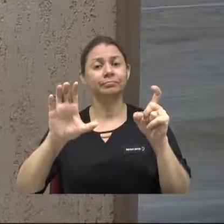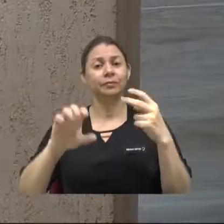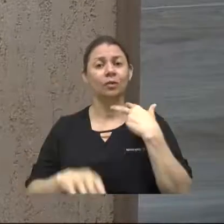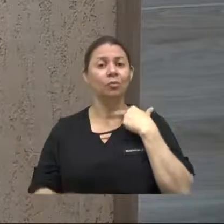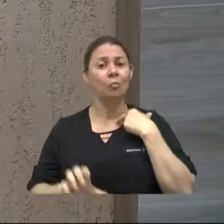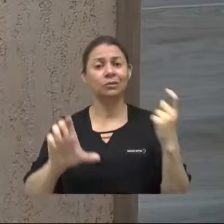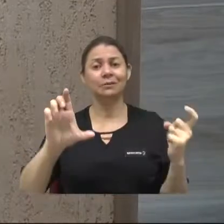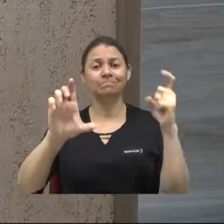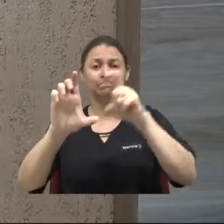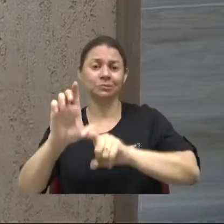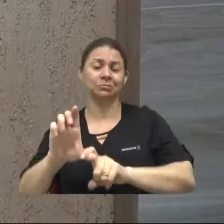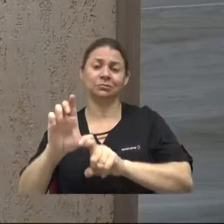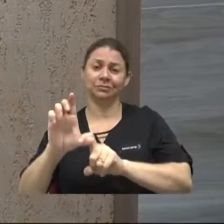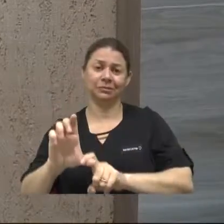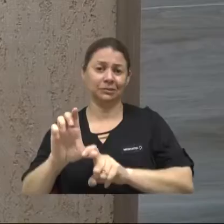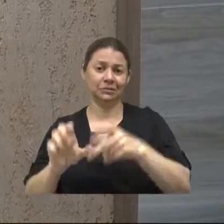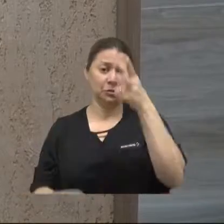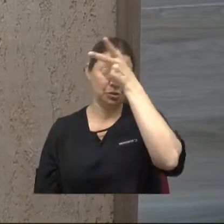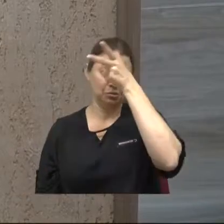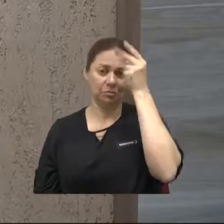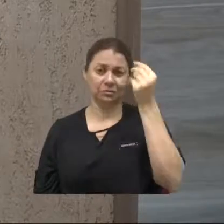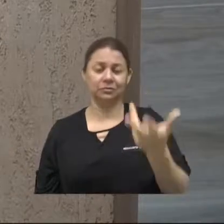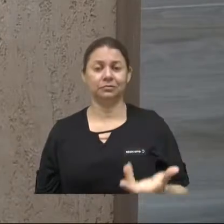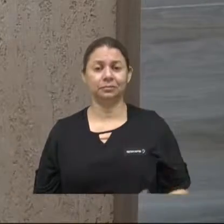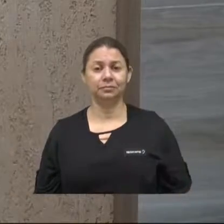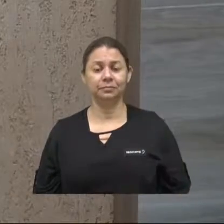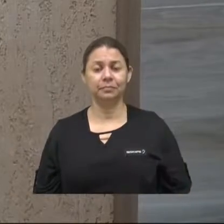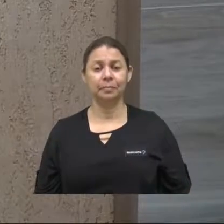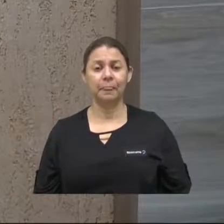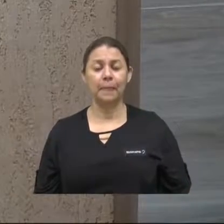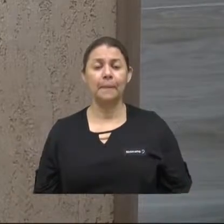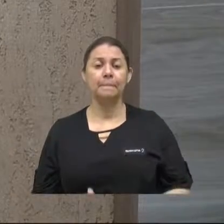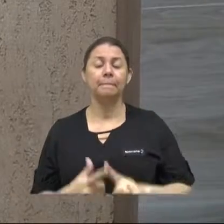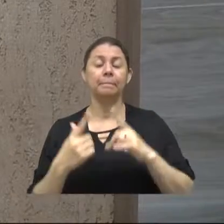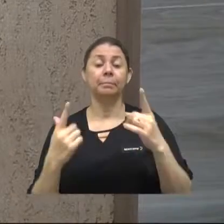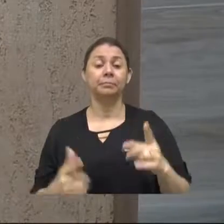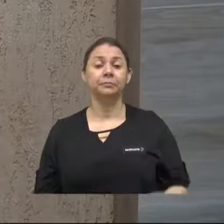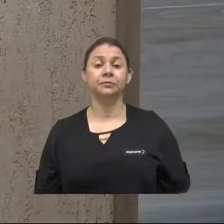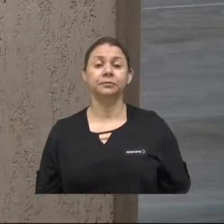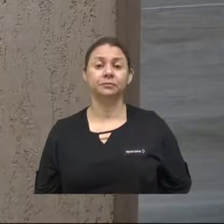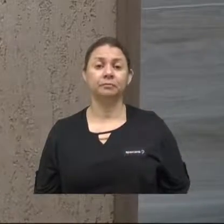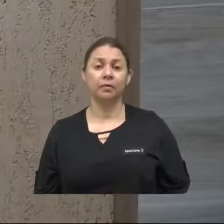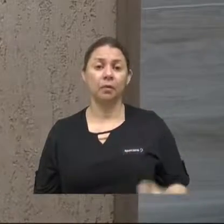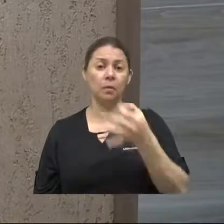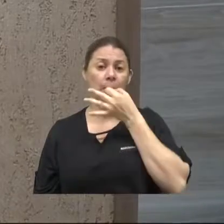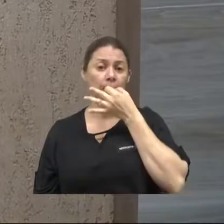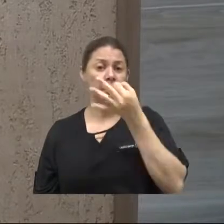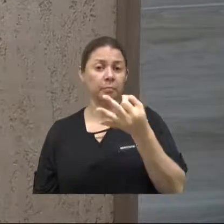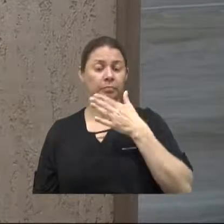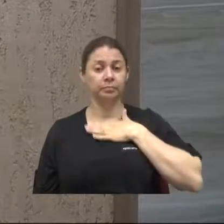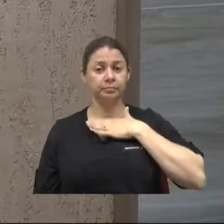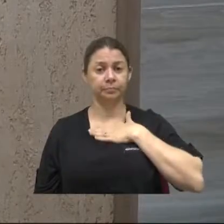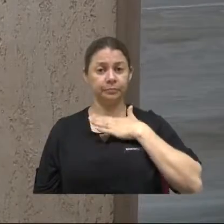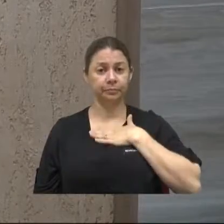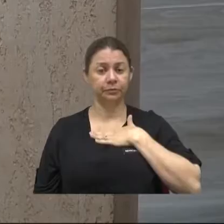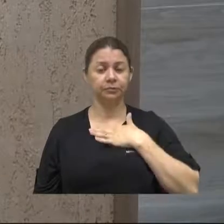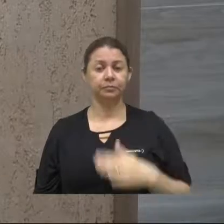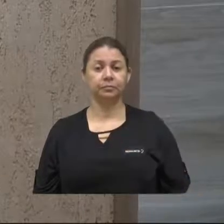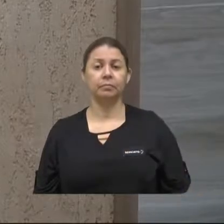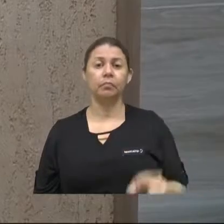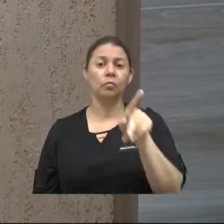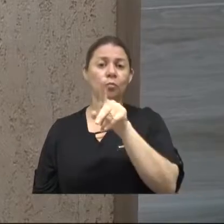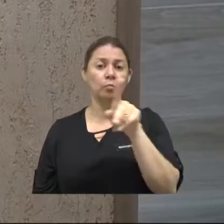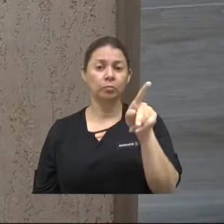não vejo independência dessa forma. Embora que, na minha opinião também, o